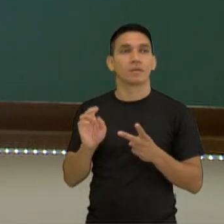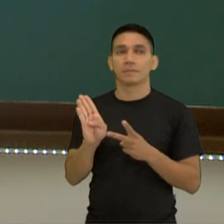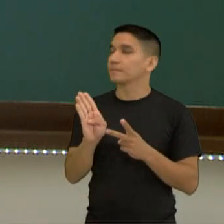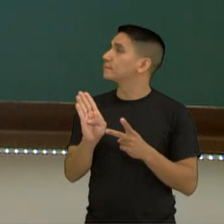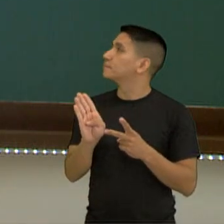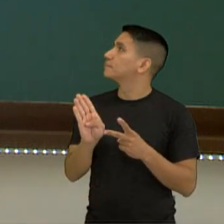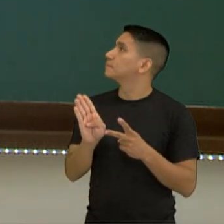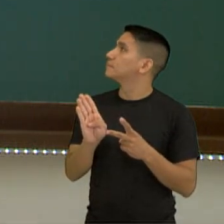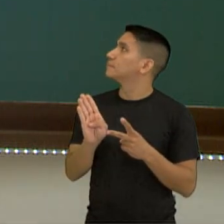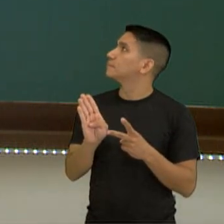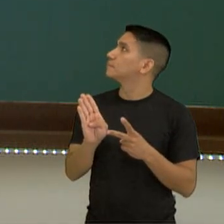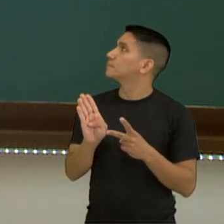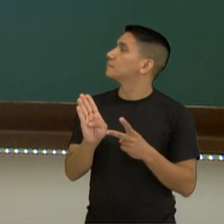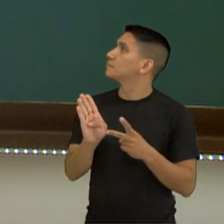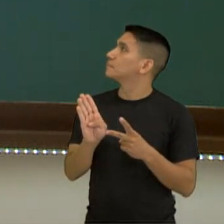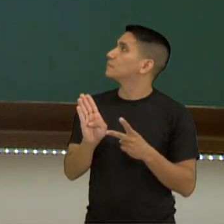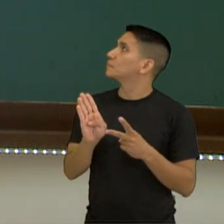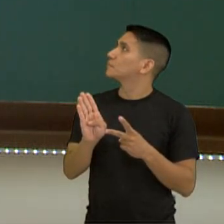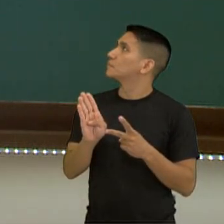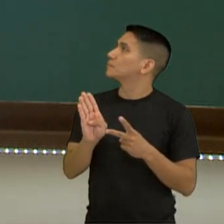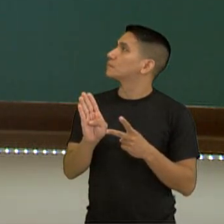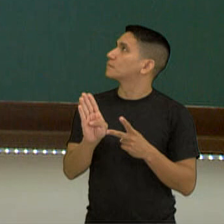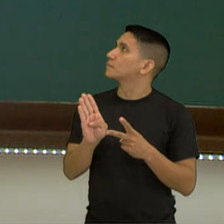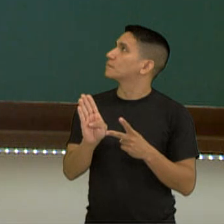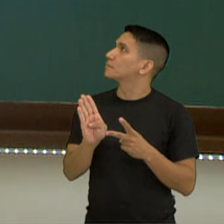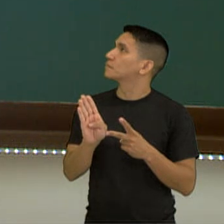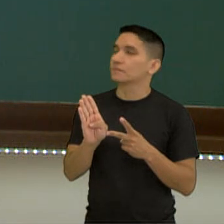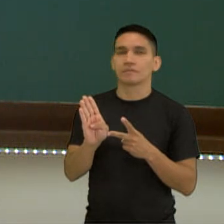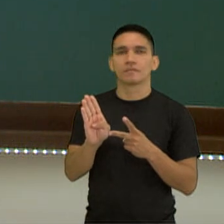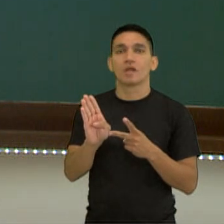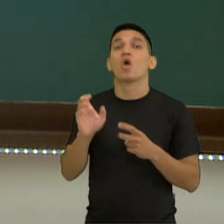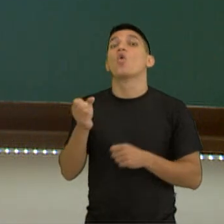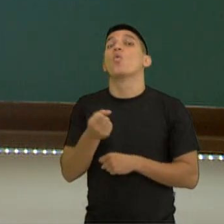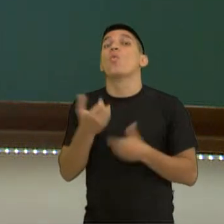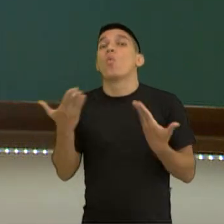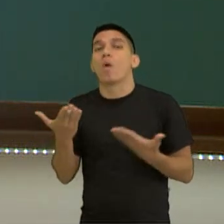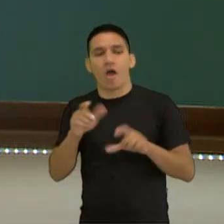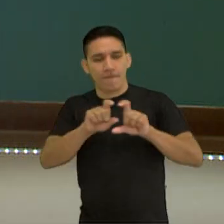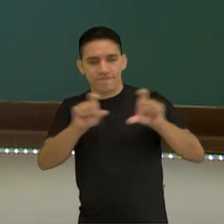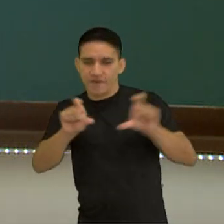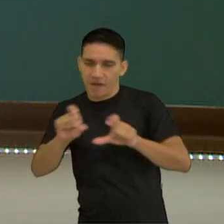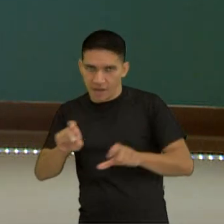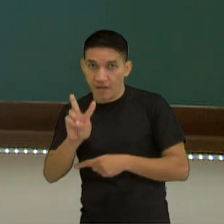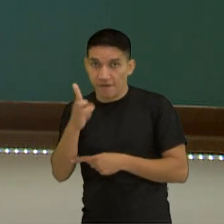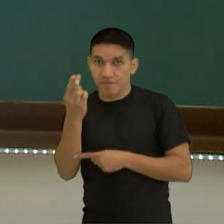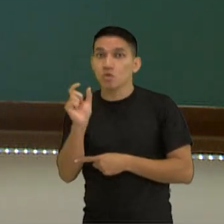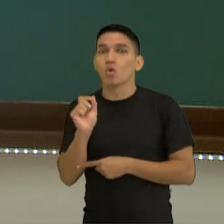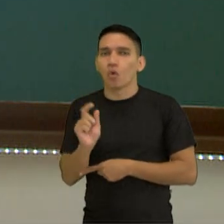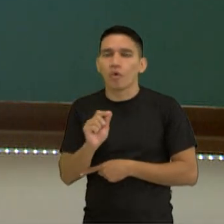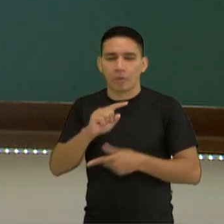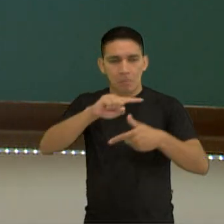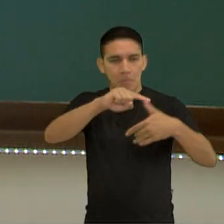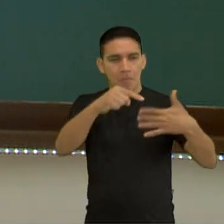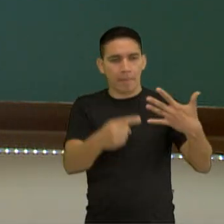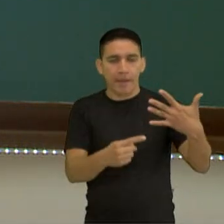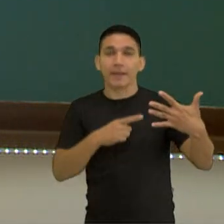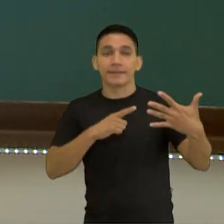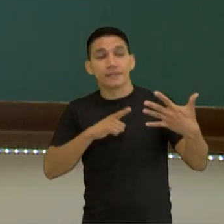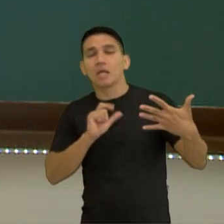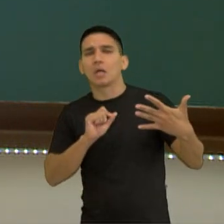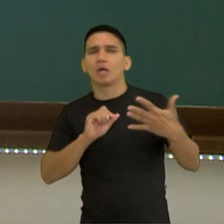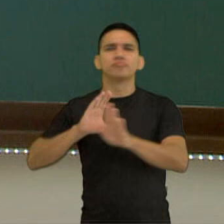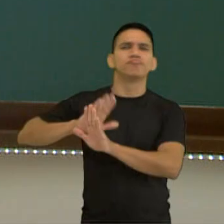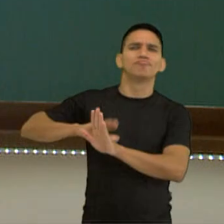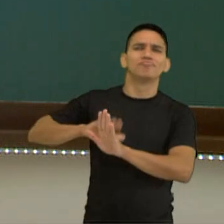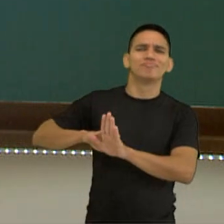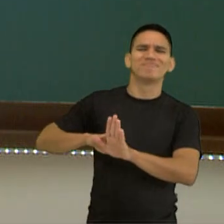or description of an event? Qual das frases que nós vimos, ela apresenta uma evolução, uma descrição